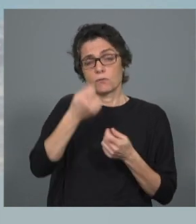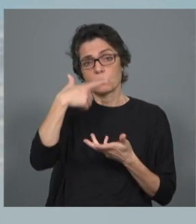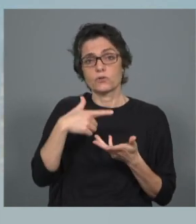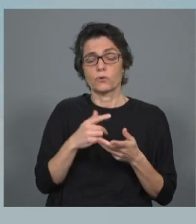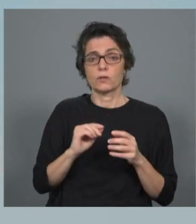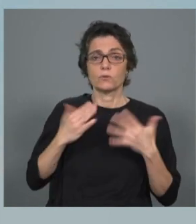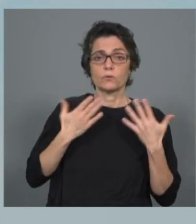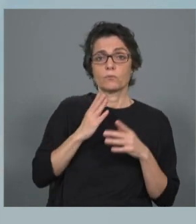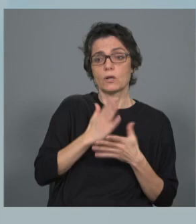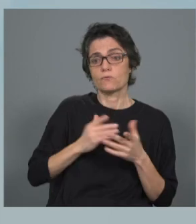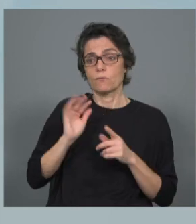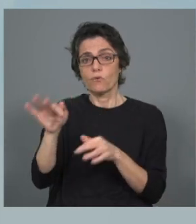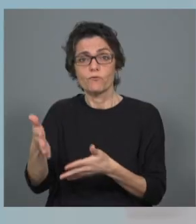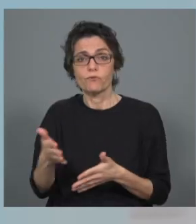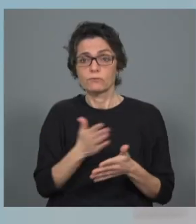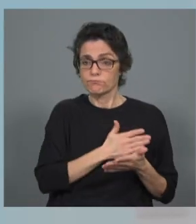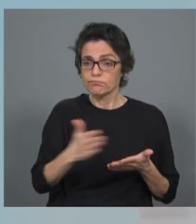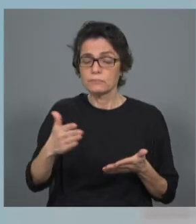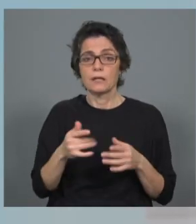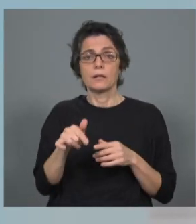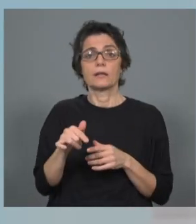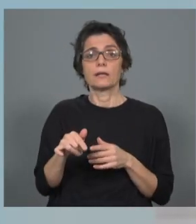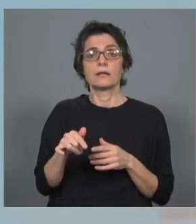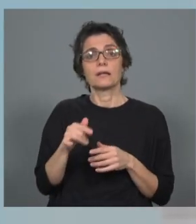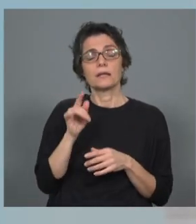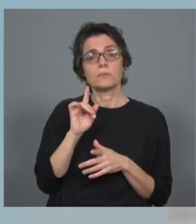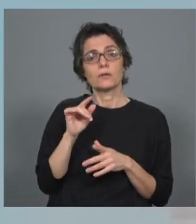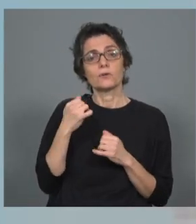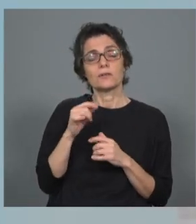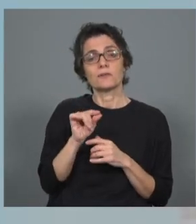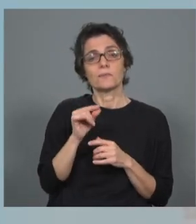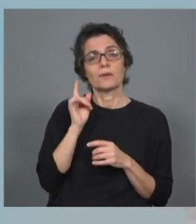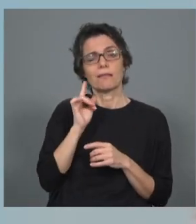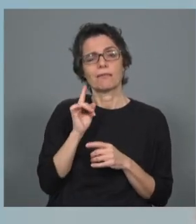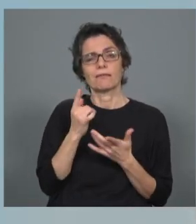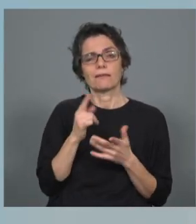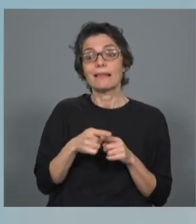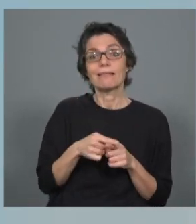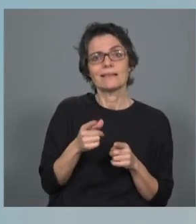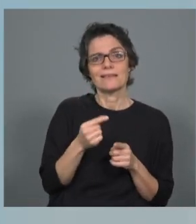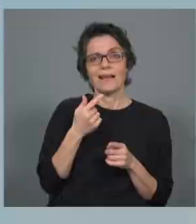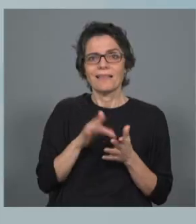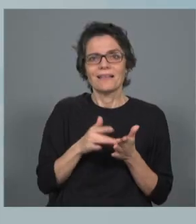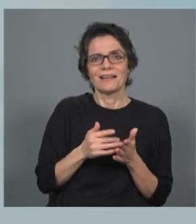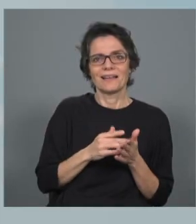nessa perspectiva. E poderá ser até um exercício interessante ler do início ao fim um livro que vai trazer outras descobertas,